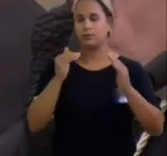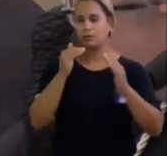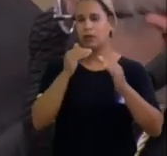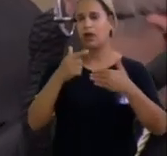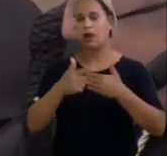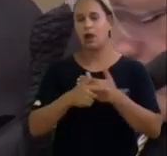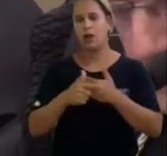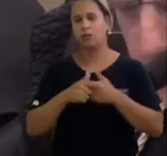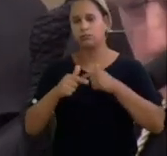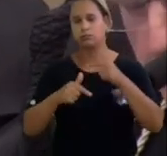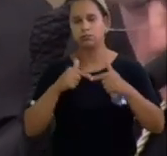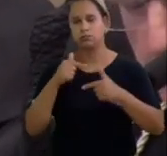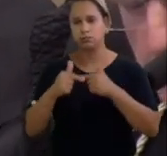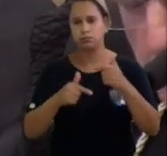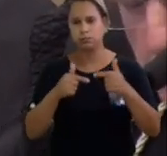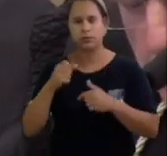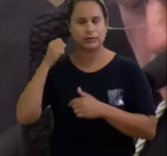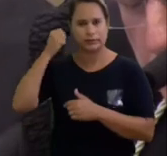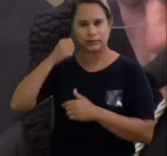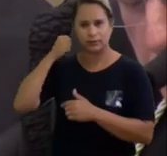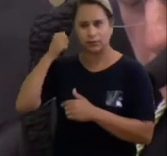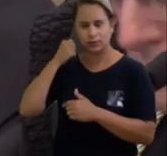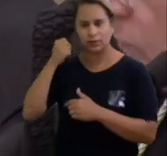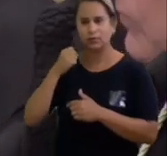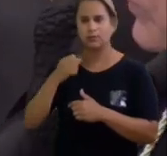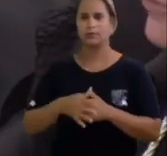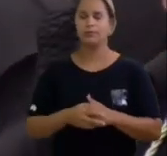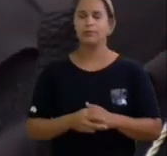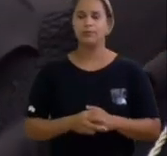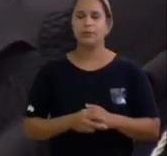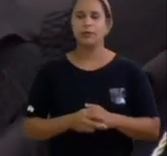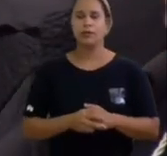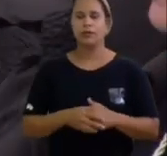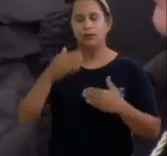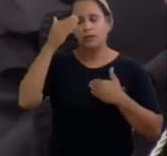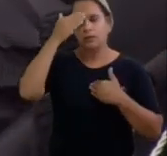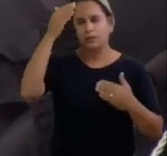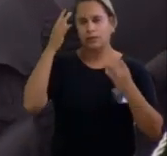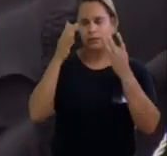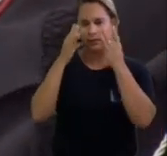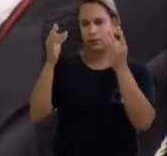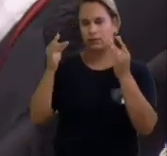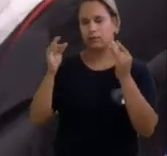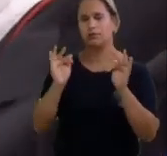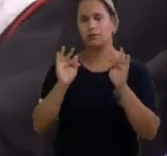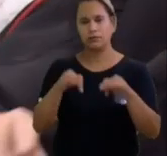República e decretação de inelegibilidade do titular e do primeiro suplente. Agradeço a atenção e encerro aqui, senhor presidente.